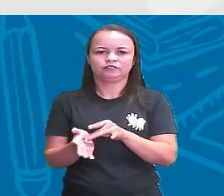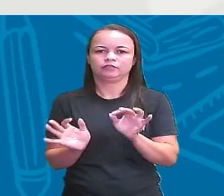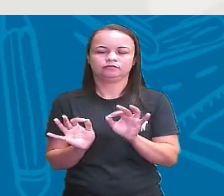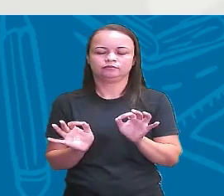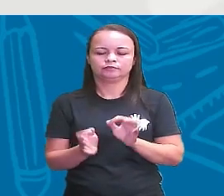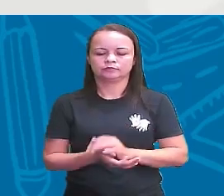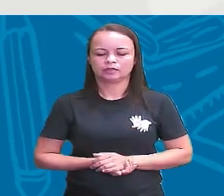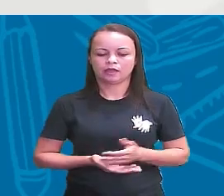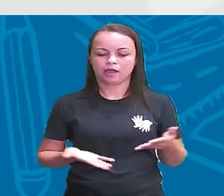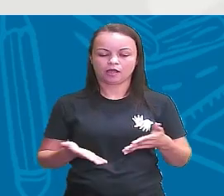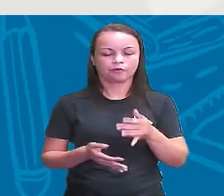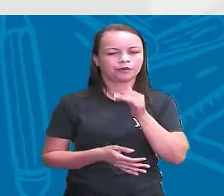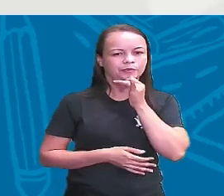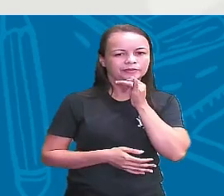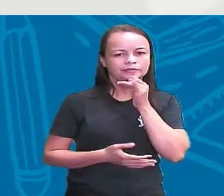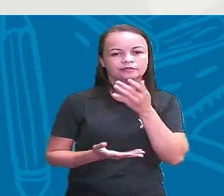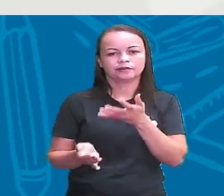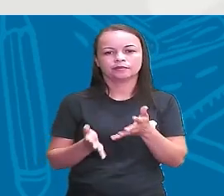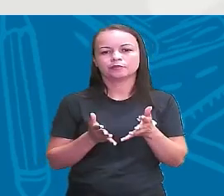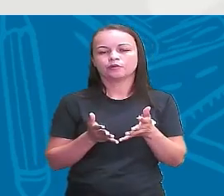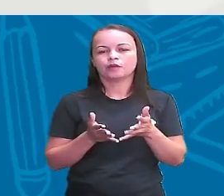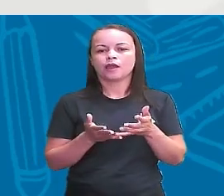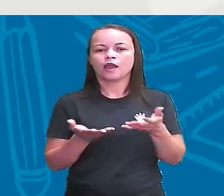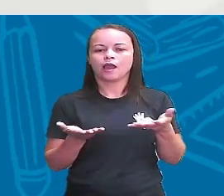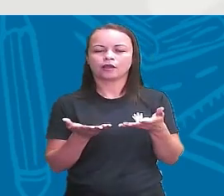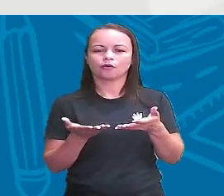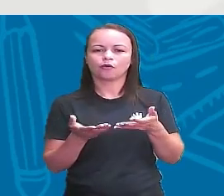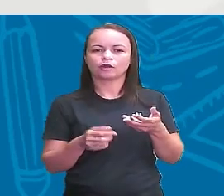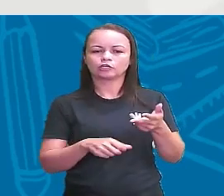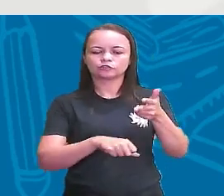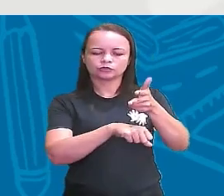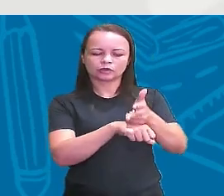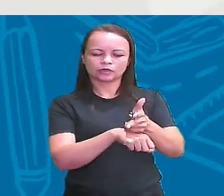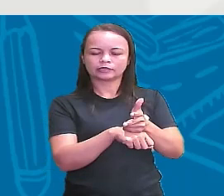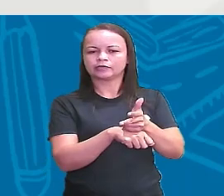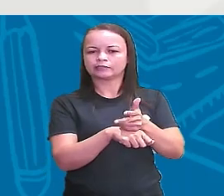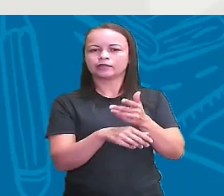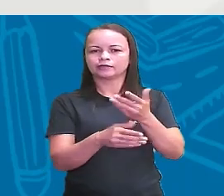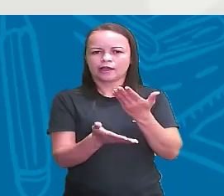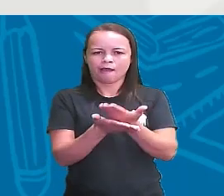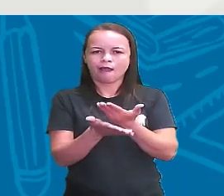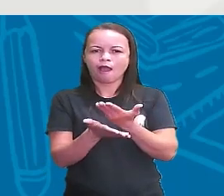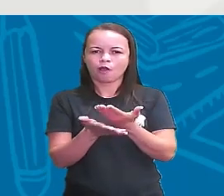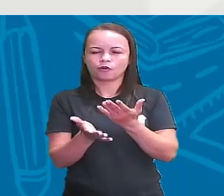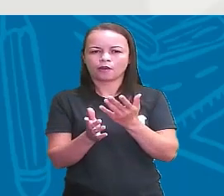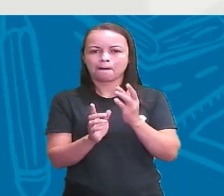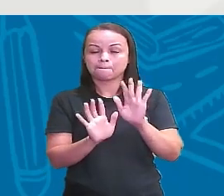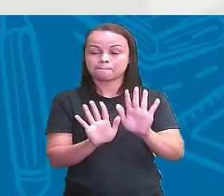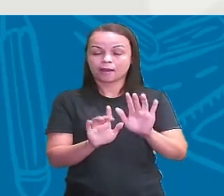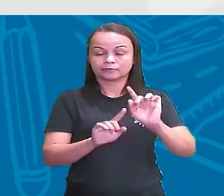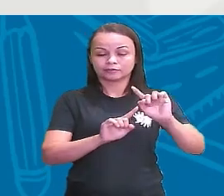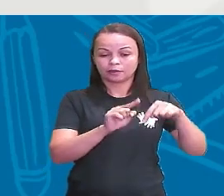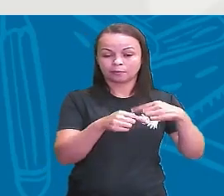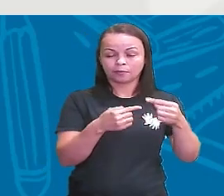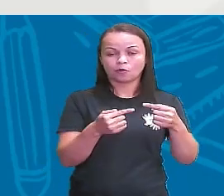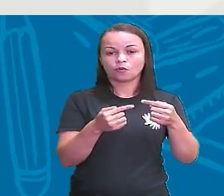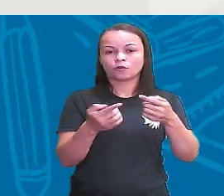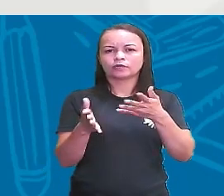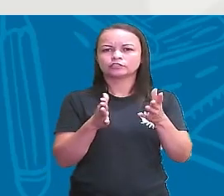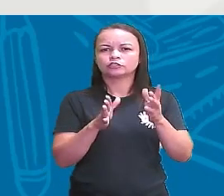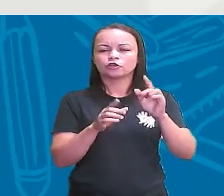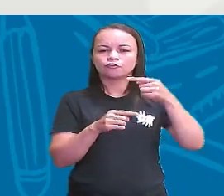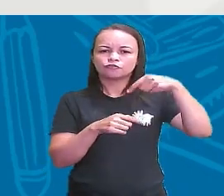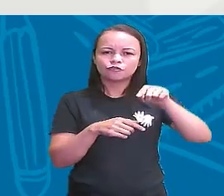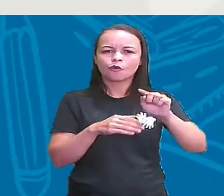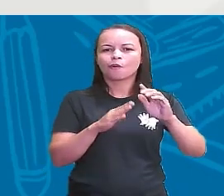por exemplo, eu estou gravando a classe, mas daqui a pouco eu vou estar em minha